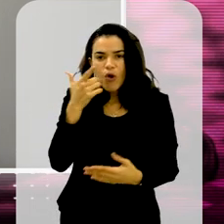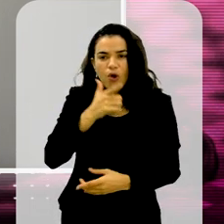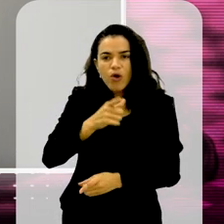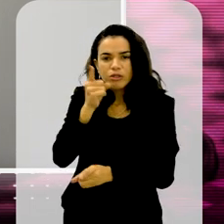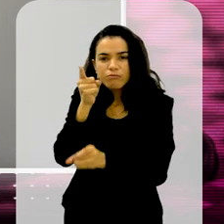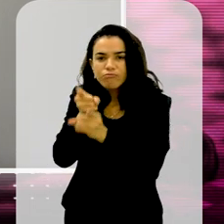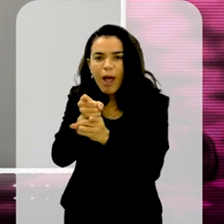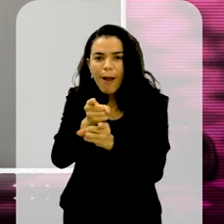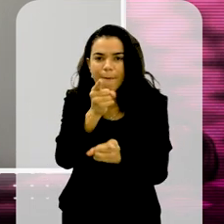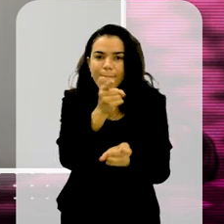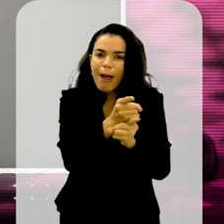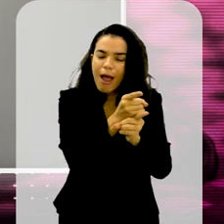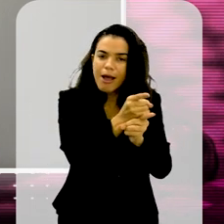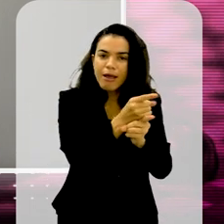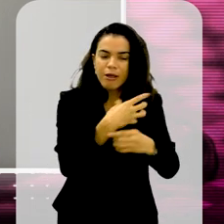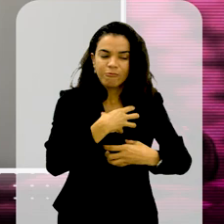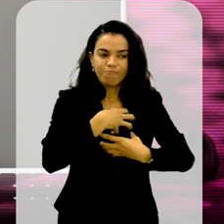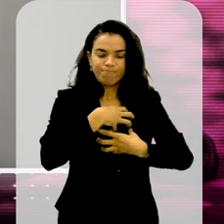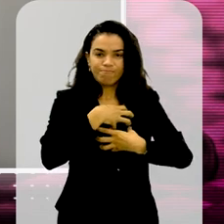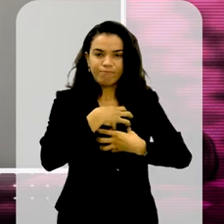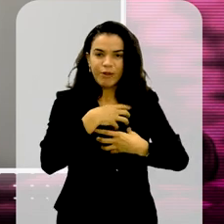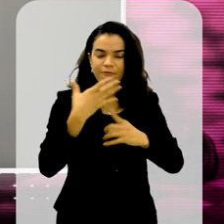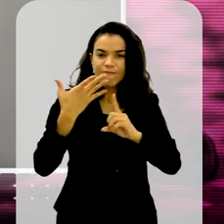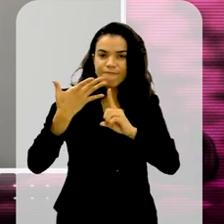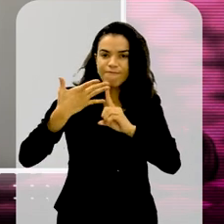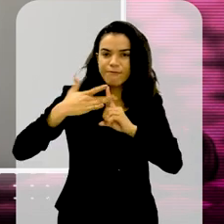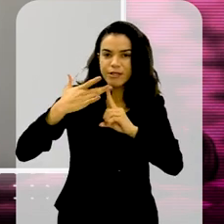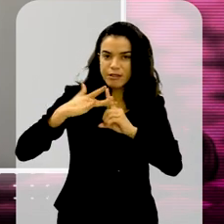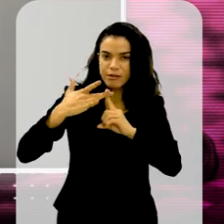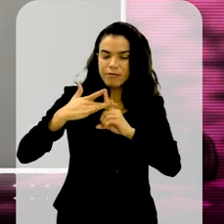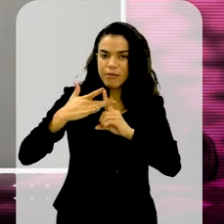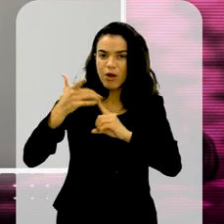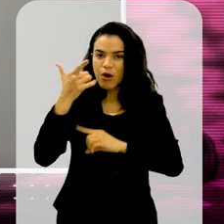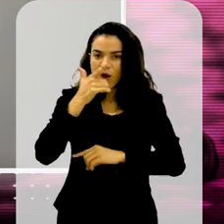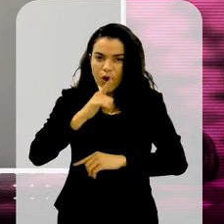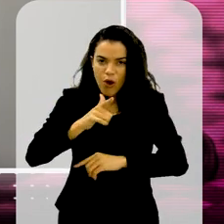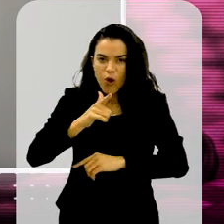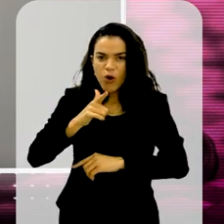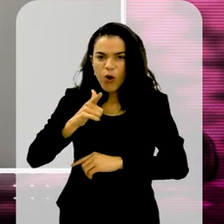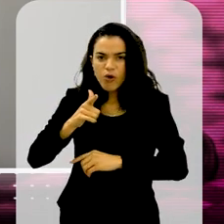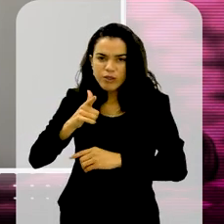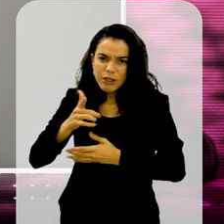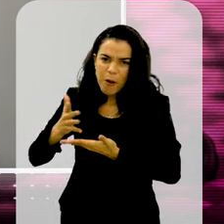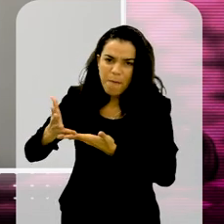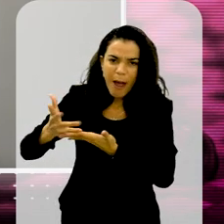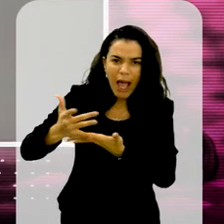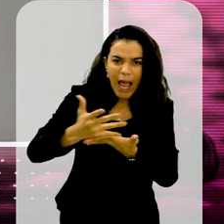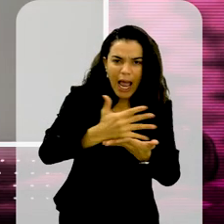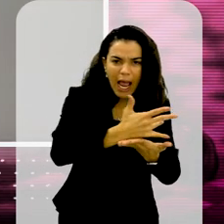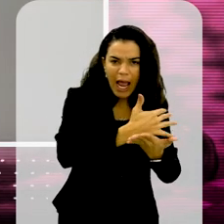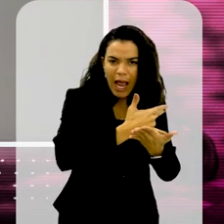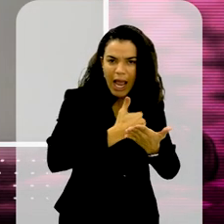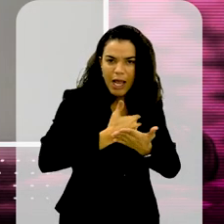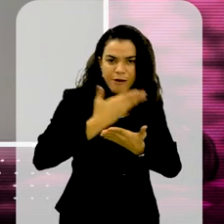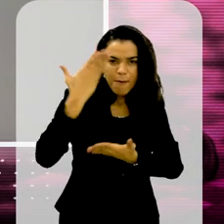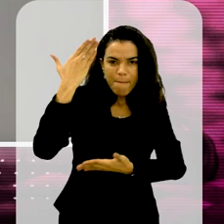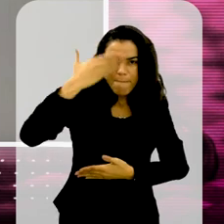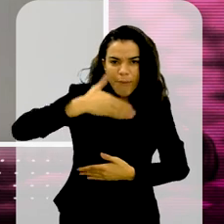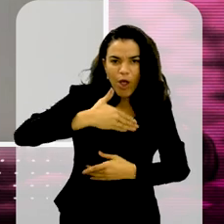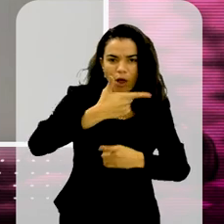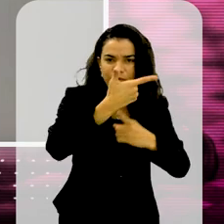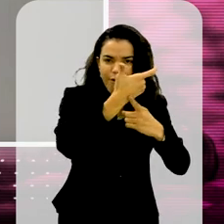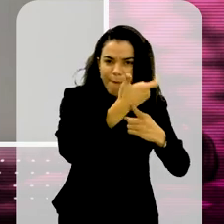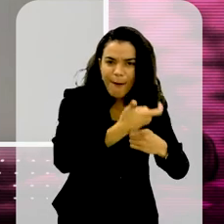conseguiu identificar que está sendo vítima disso, você conseguiu coletar essas provas que nós